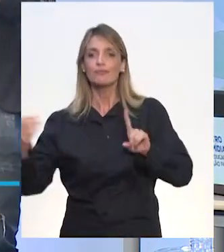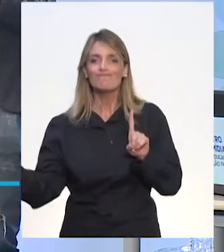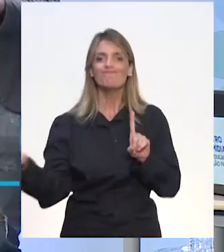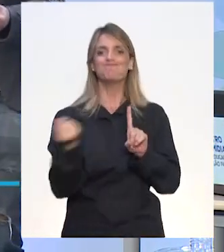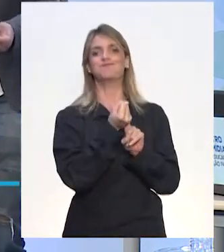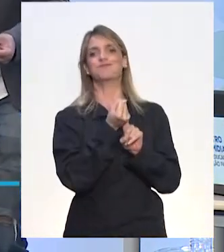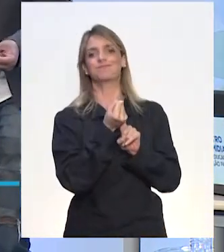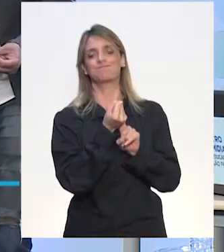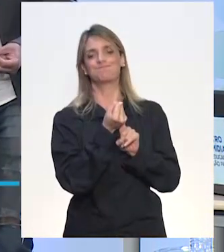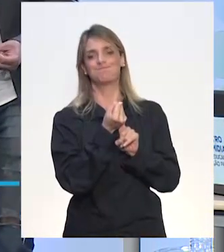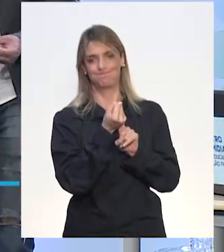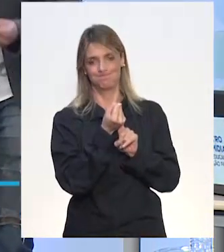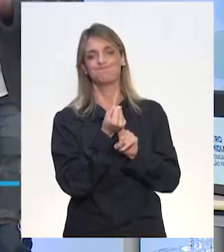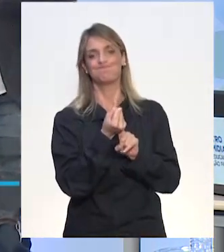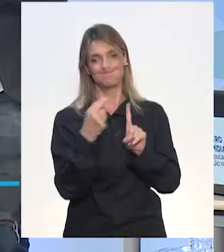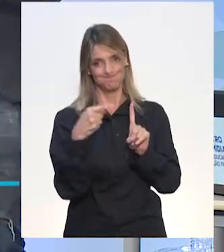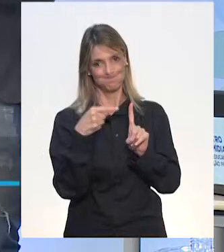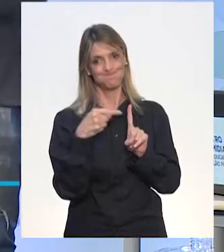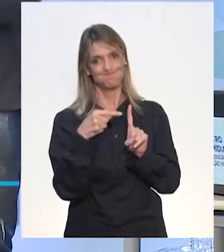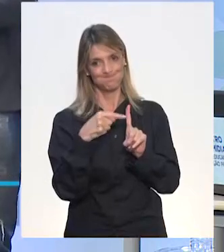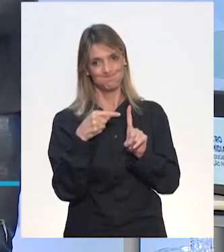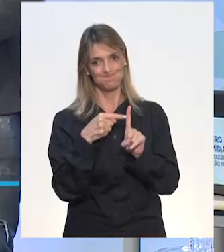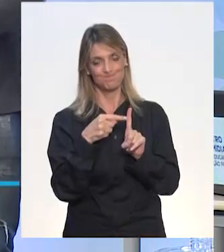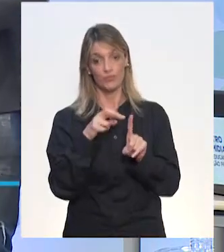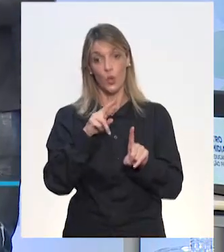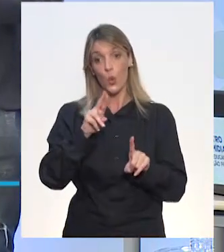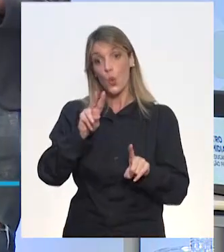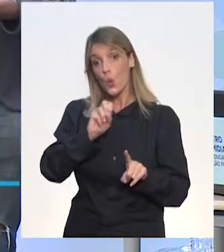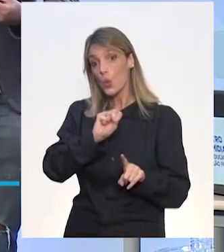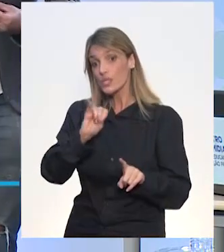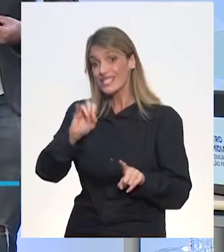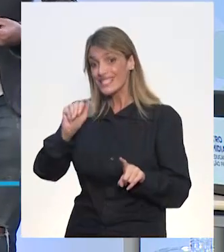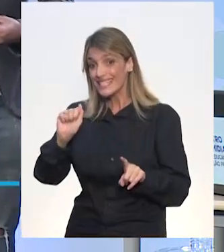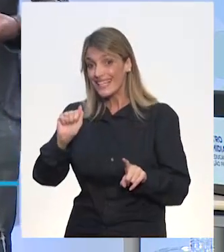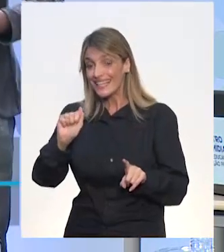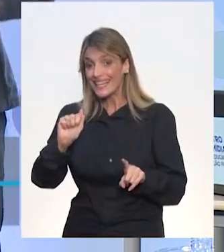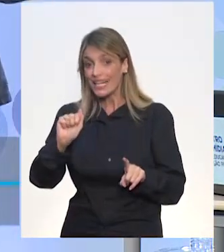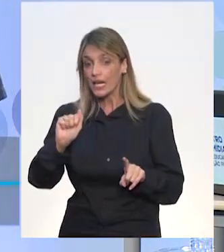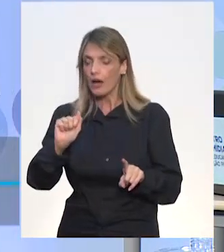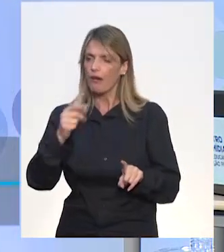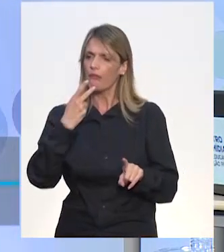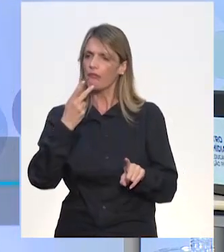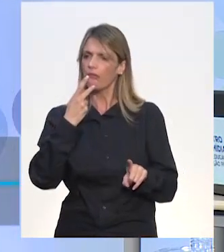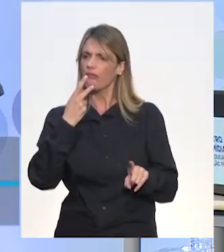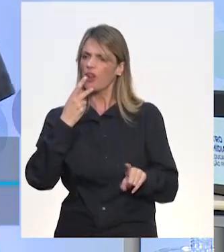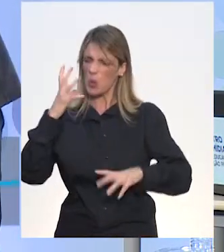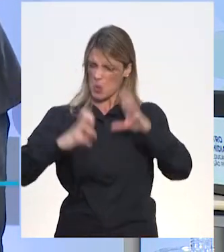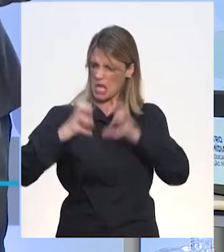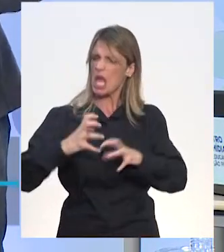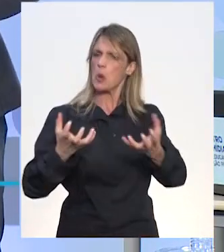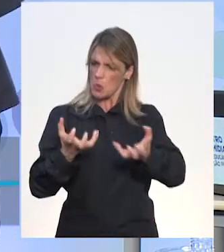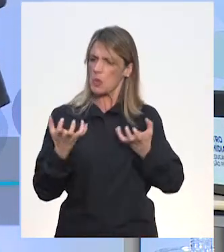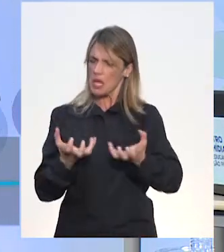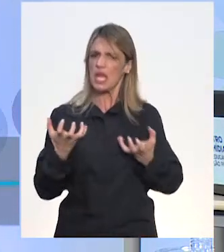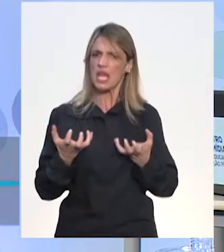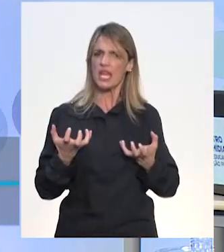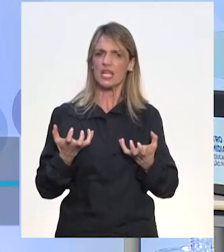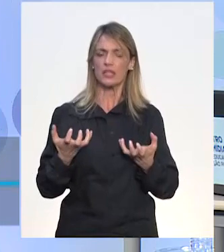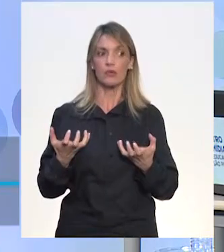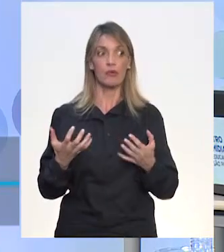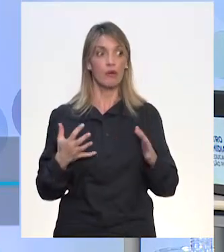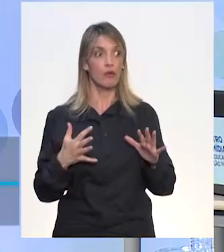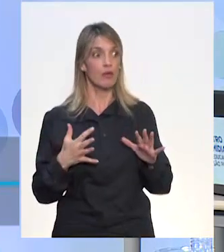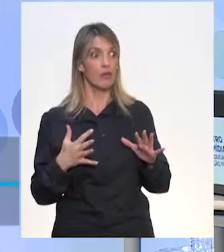causa desse atentado, a Rússia declara guerra à Sérvia e, em virtude de uma quantidade imensa